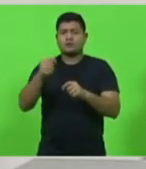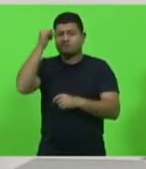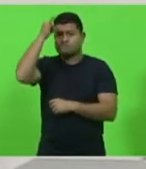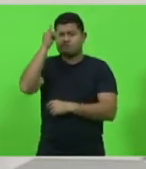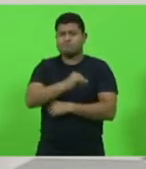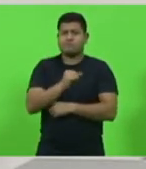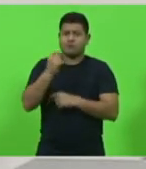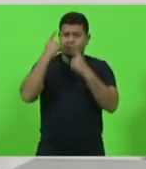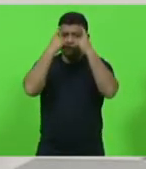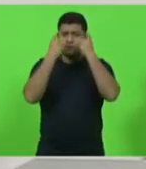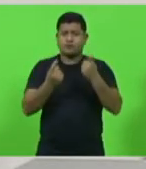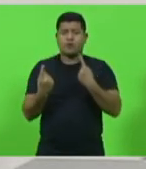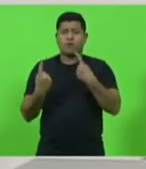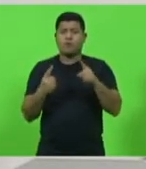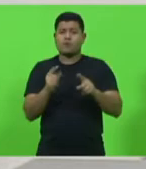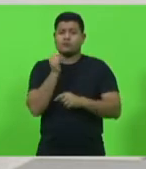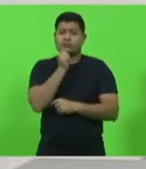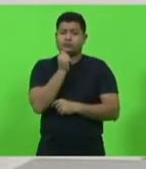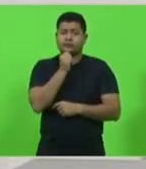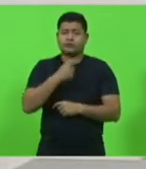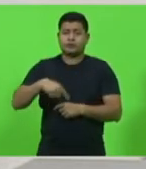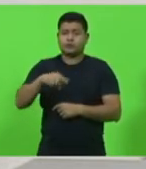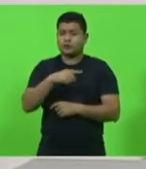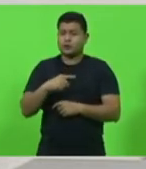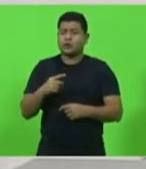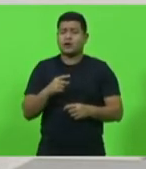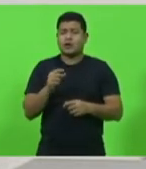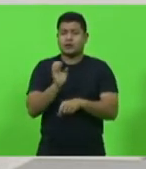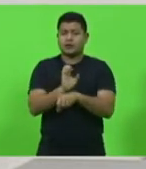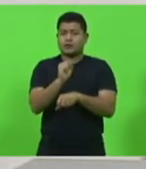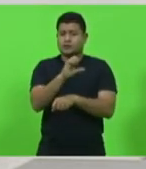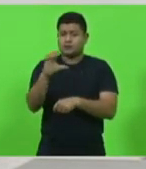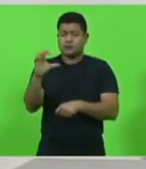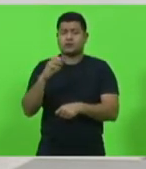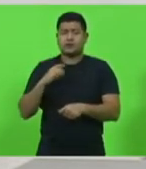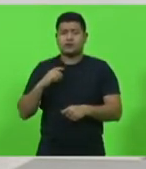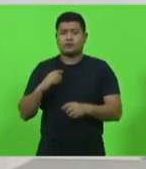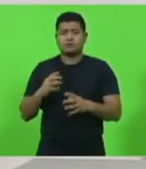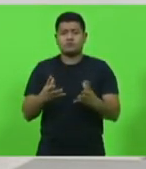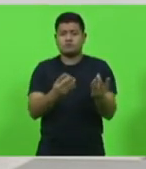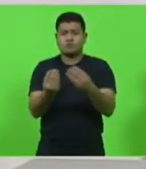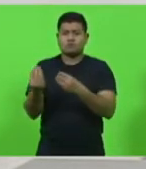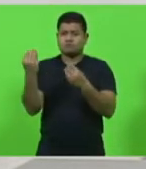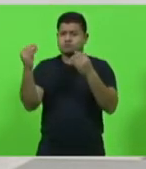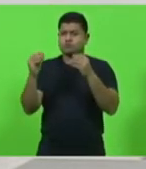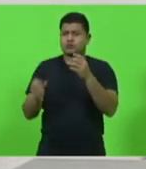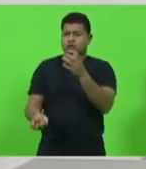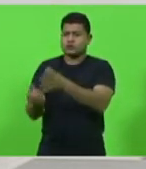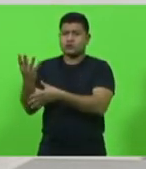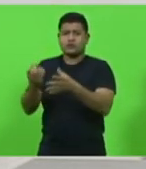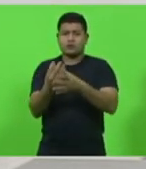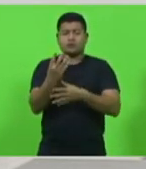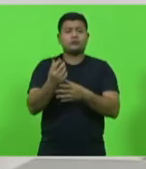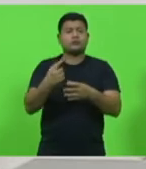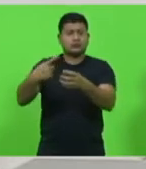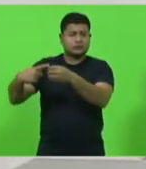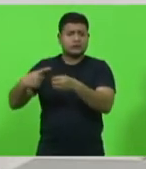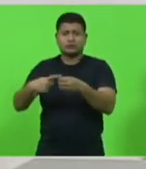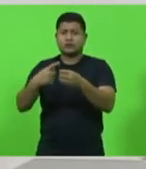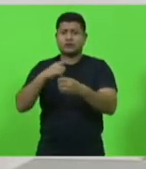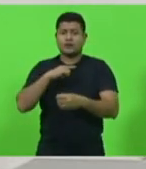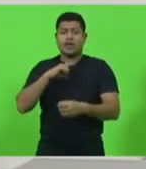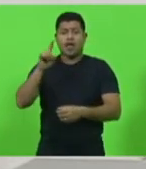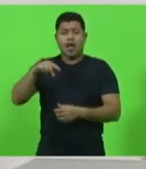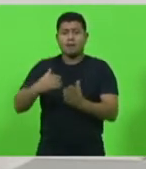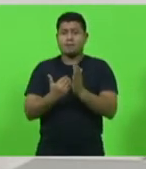estado segue na direção com inúmeras procuradorias já instaladas em municípios. É mais uma